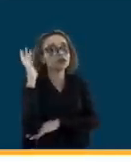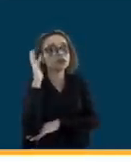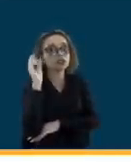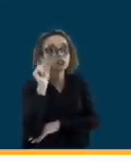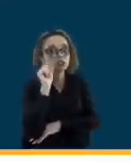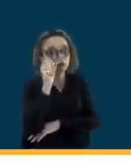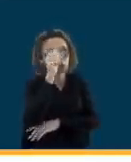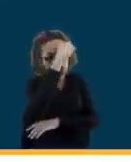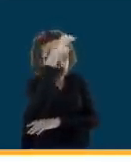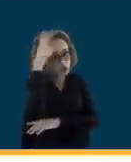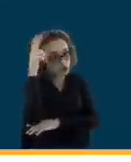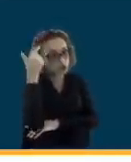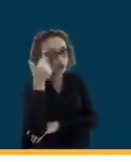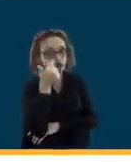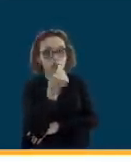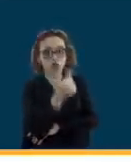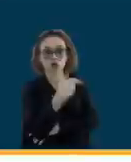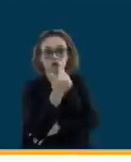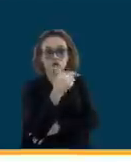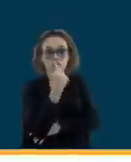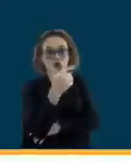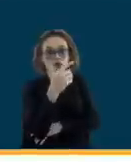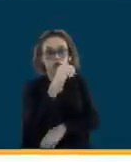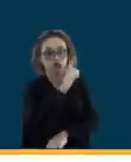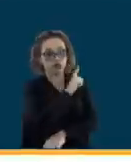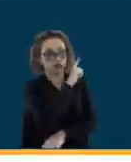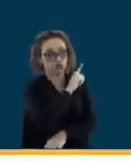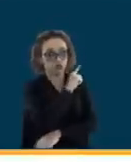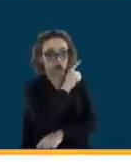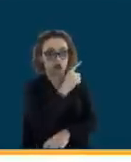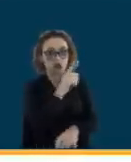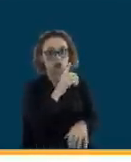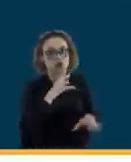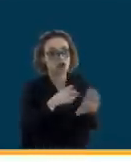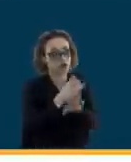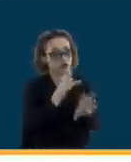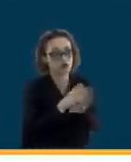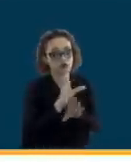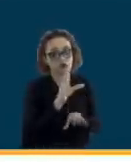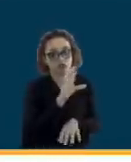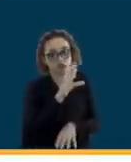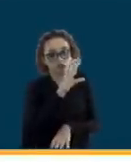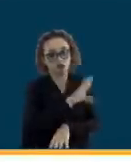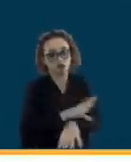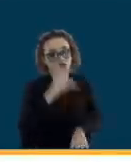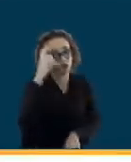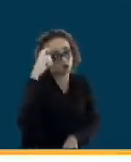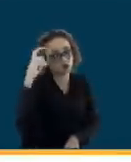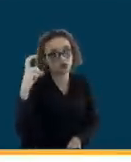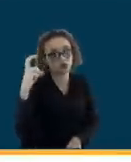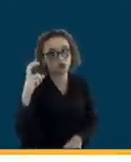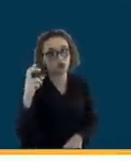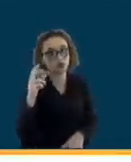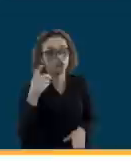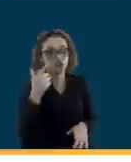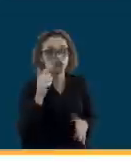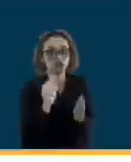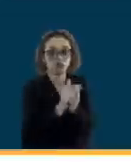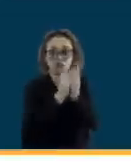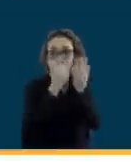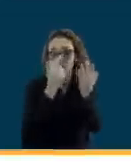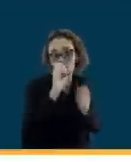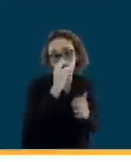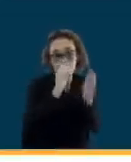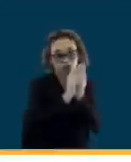órgão gestor de cultura, nem Conselho de Cultura e nem tem... um jornal que faz